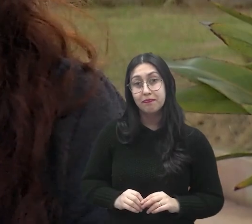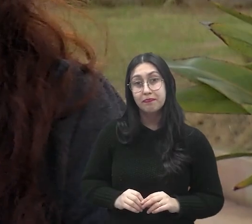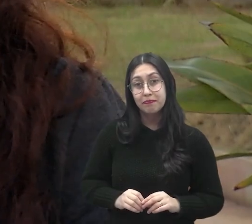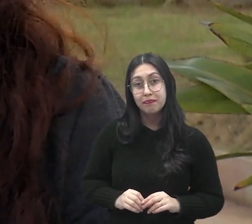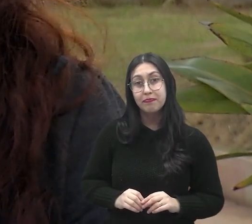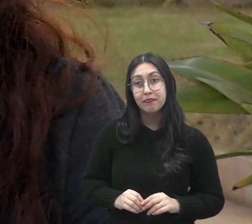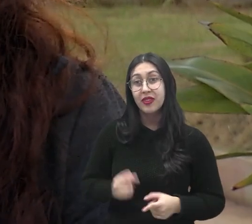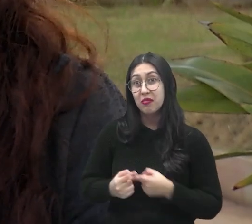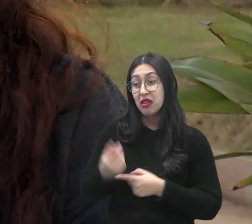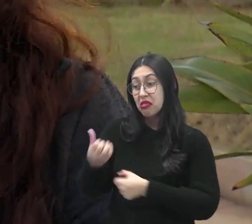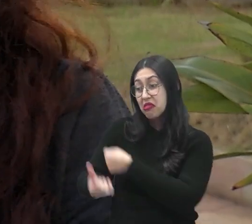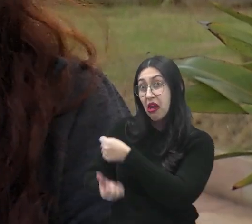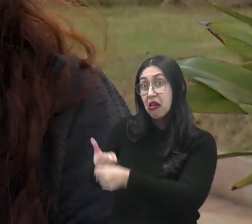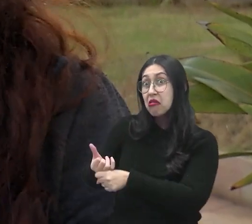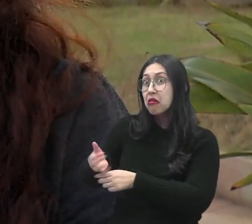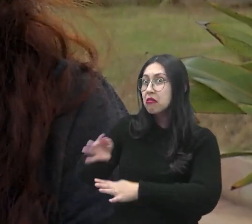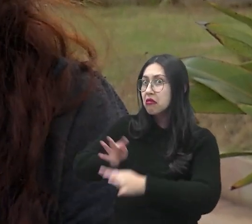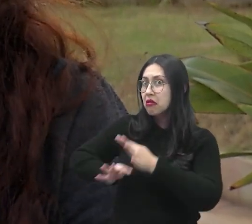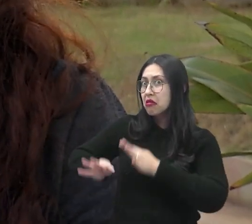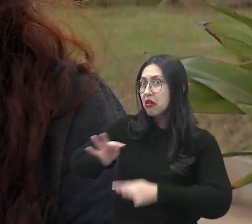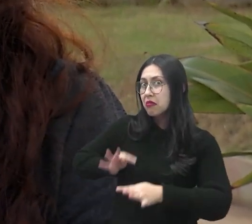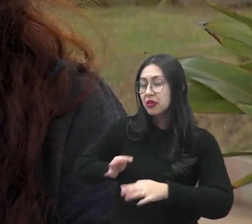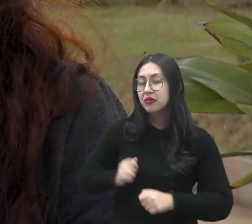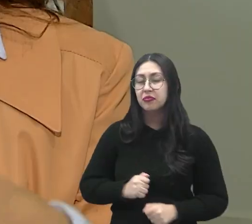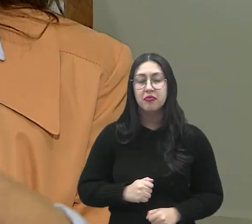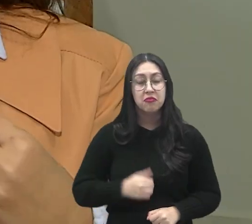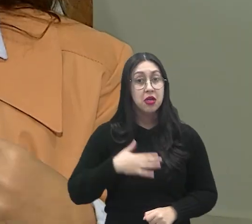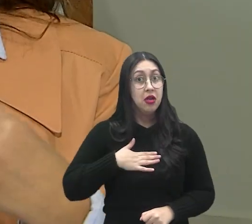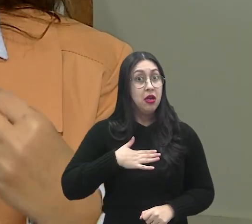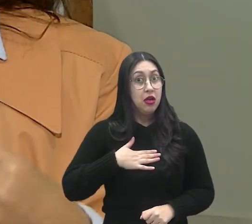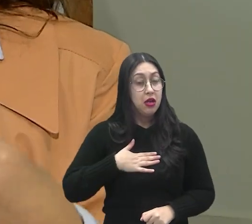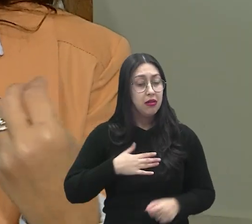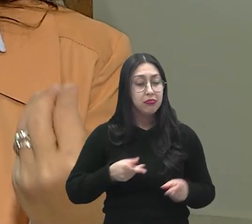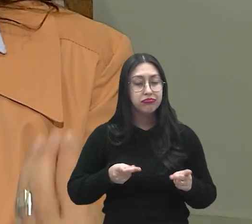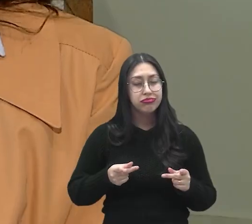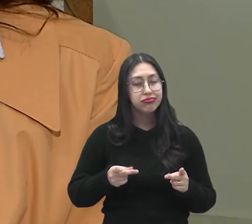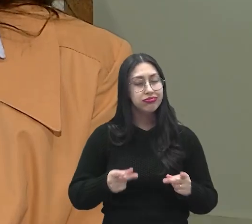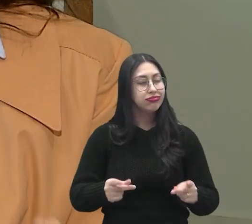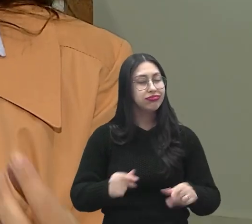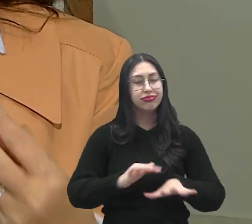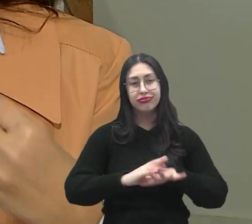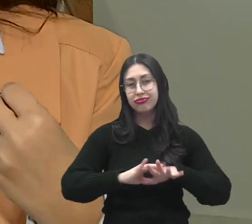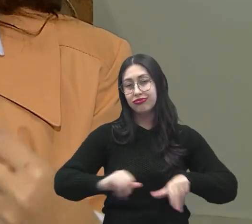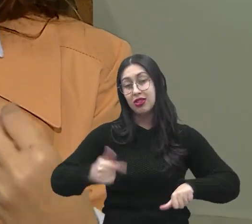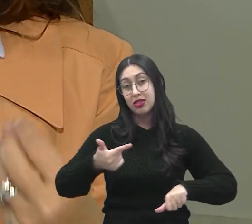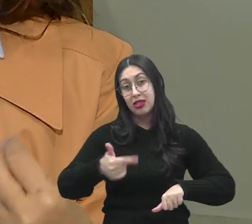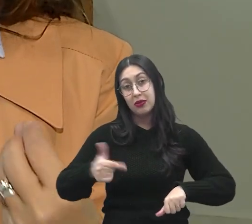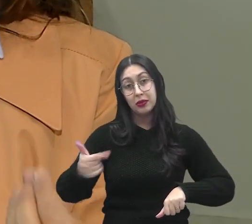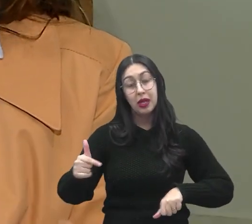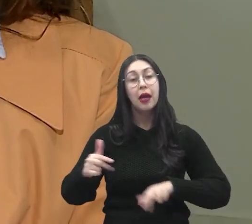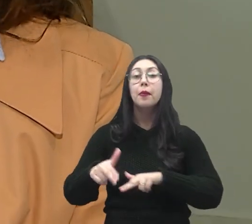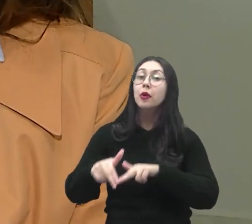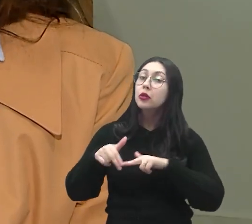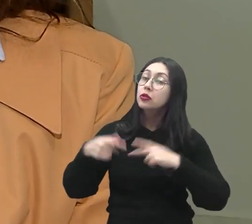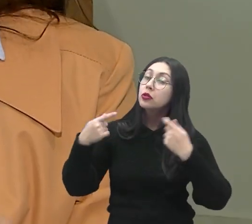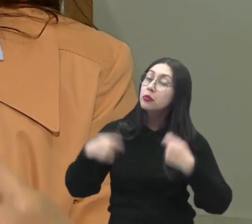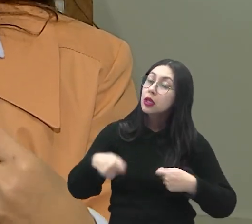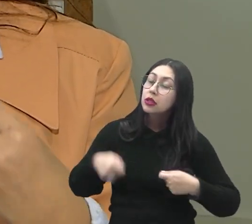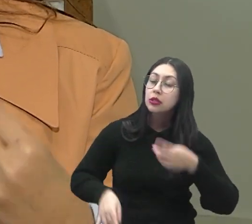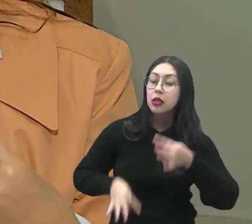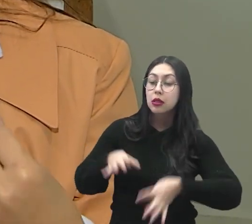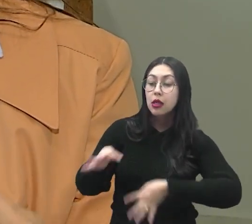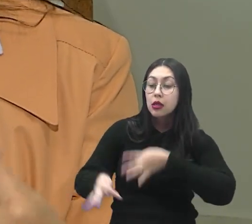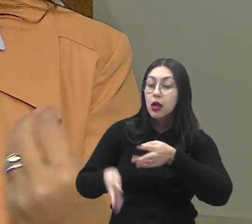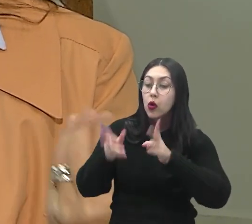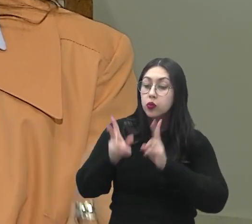hoje, porque são 6 anos de tratamento. A asma é uma doença pulmonar crônica e por ser uma doença pulmonar crônica, a gente